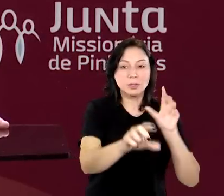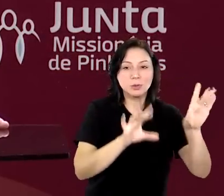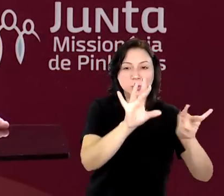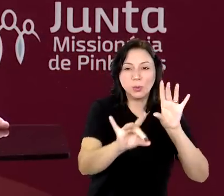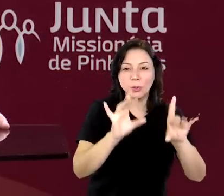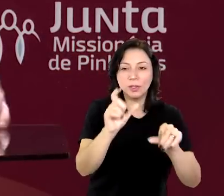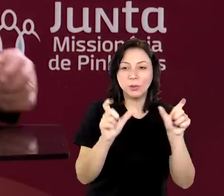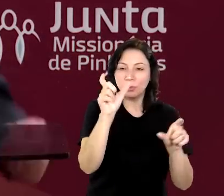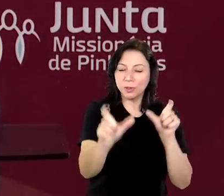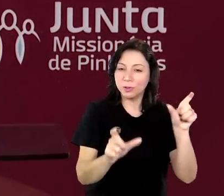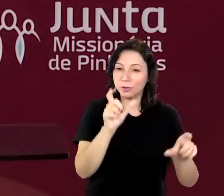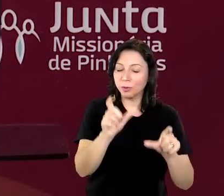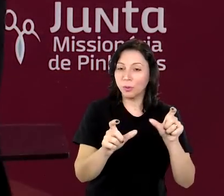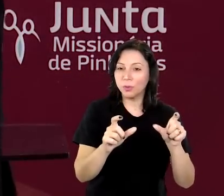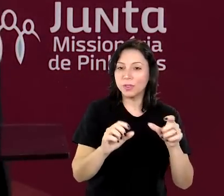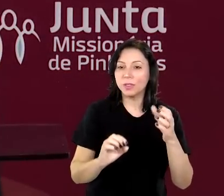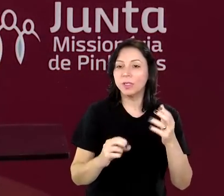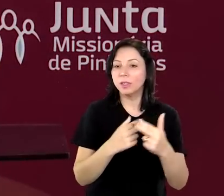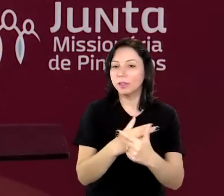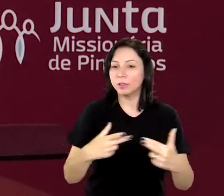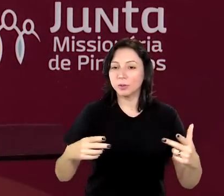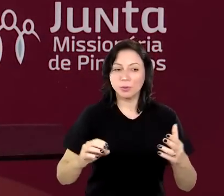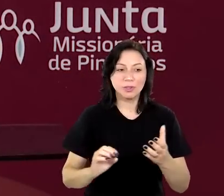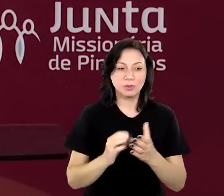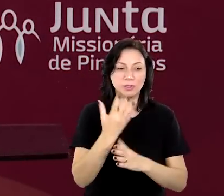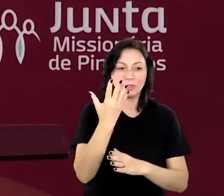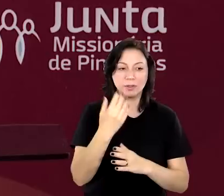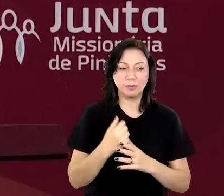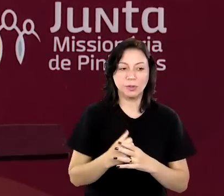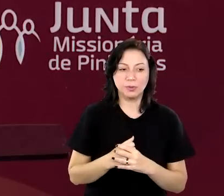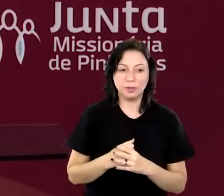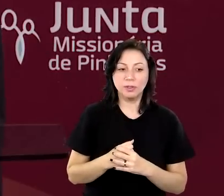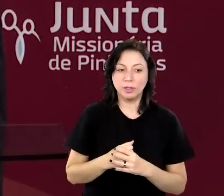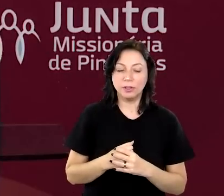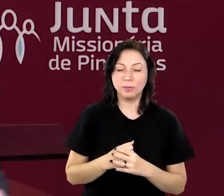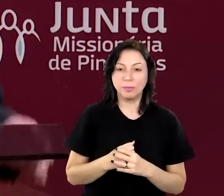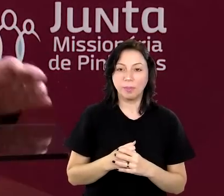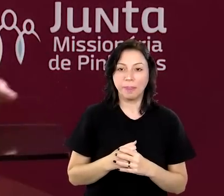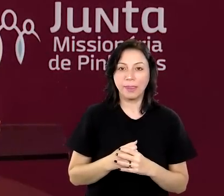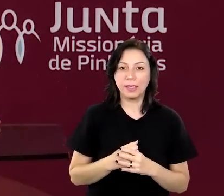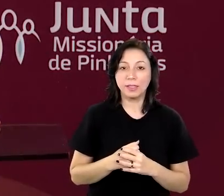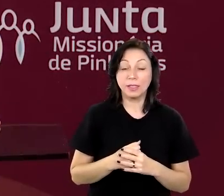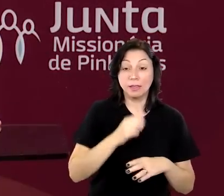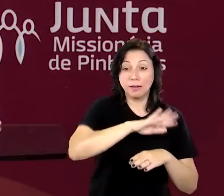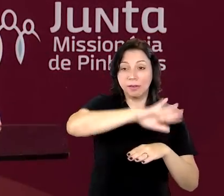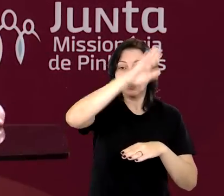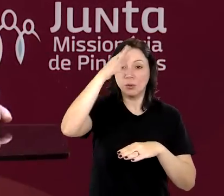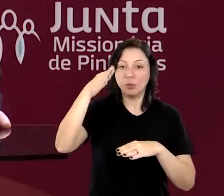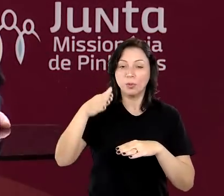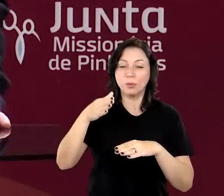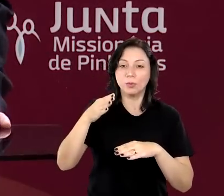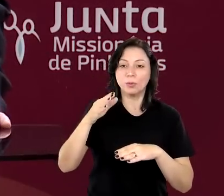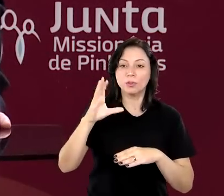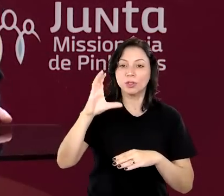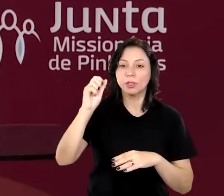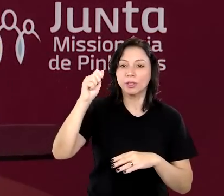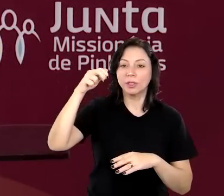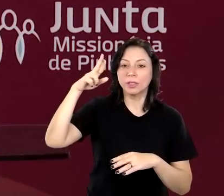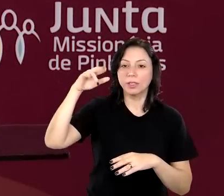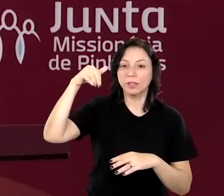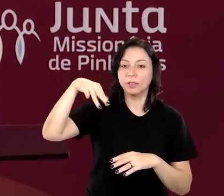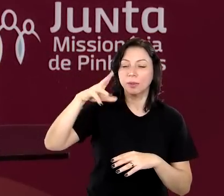Quando a gente chega no Monte Carmelo, e a gente sobe ali e observa que ali